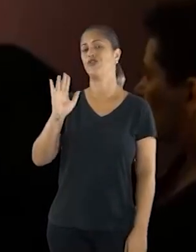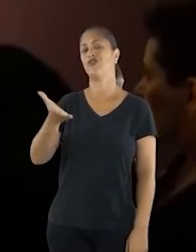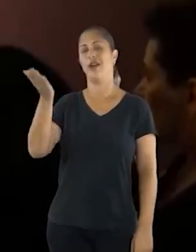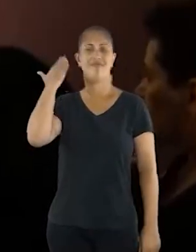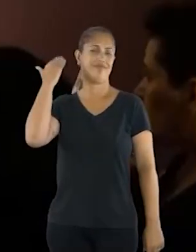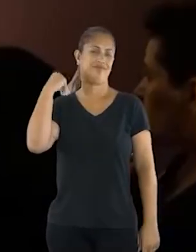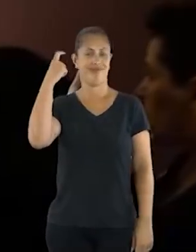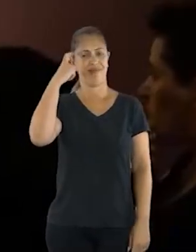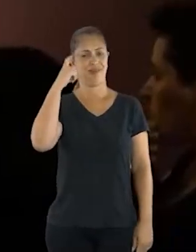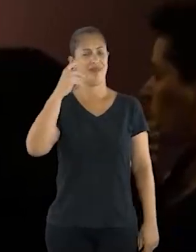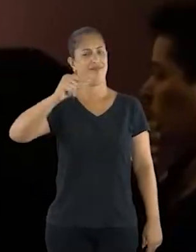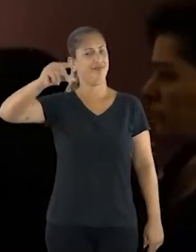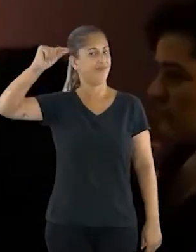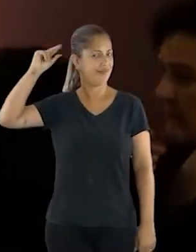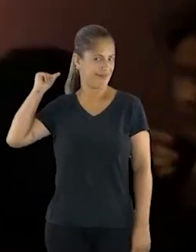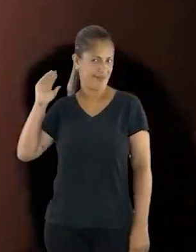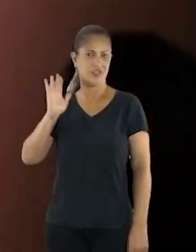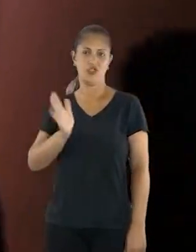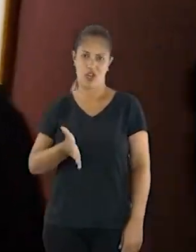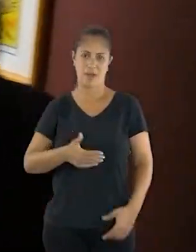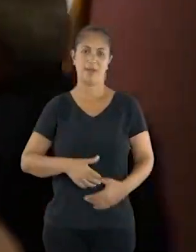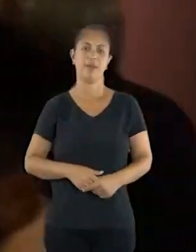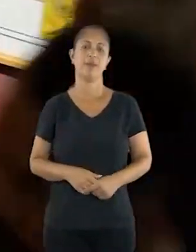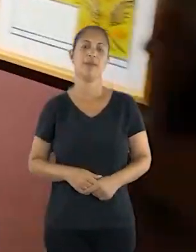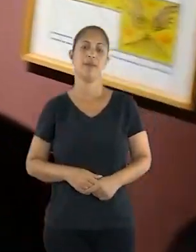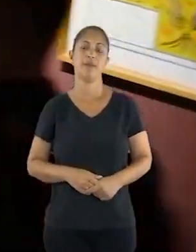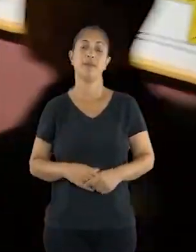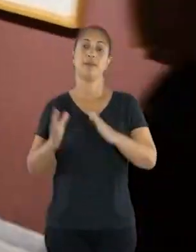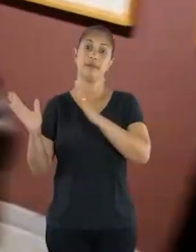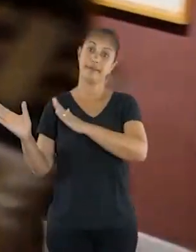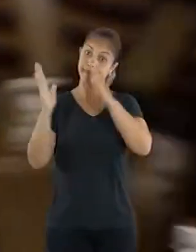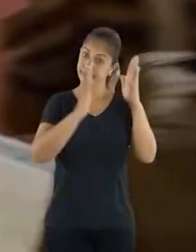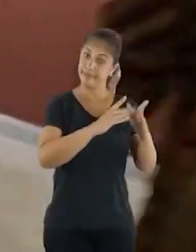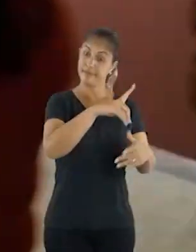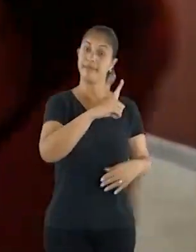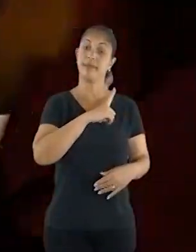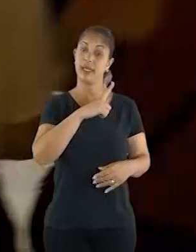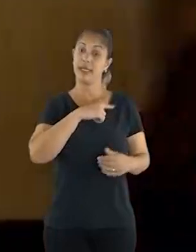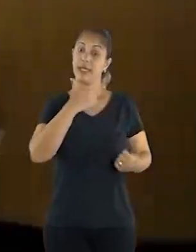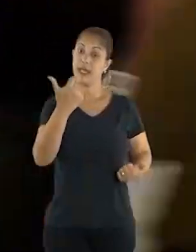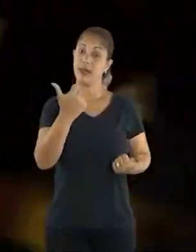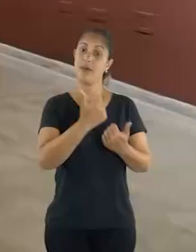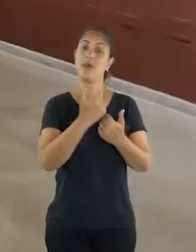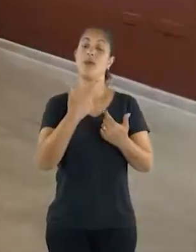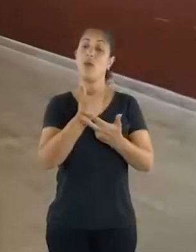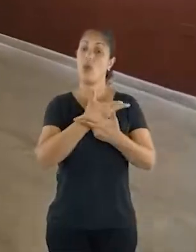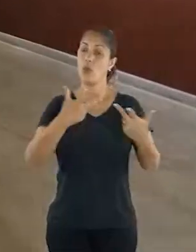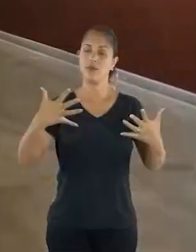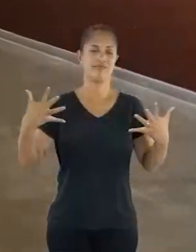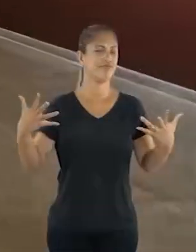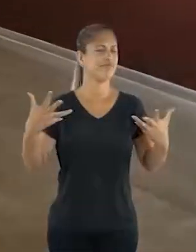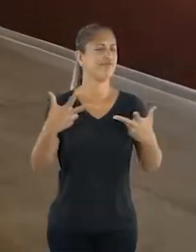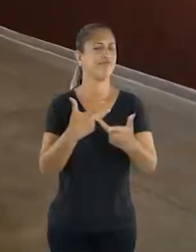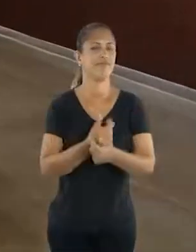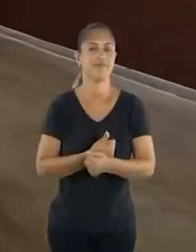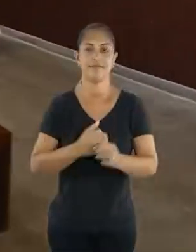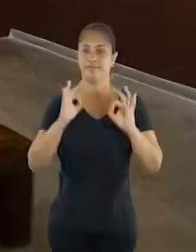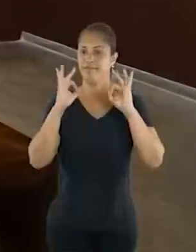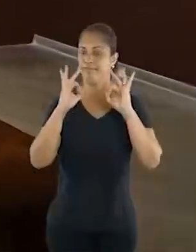tinha pensado nisso muito tempo atrás, né? E aqui a gente tem uma coisa absolutamente